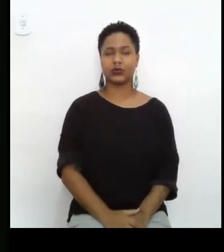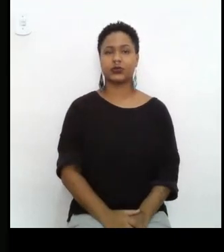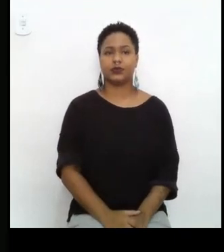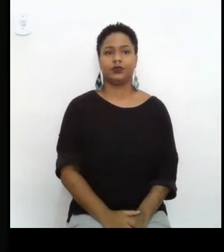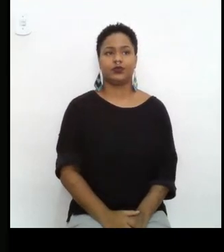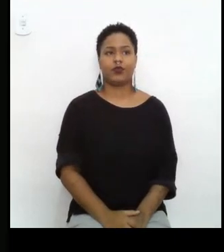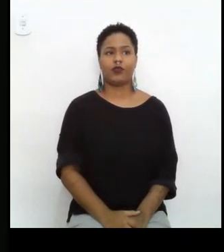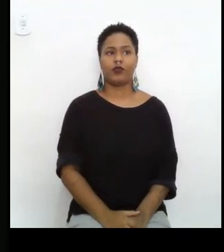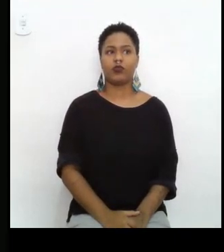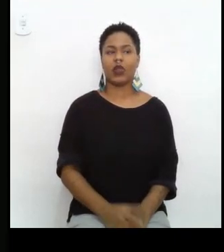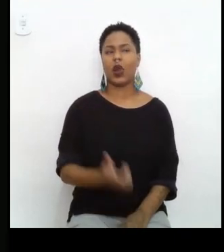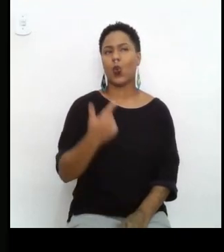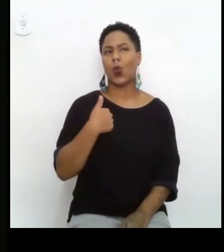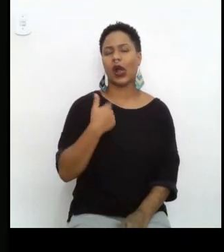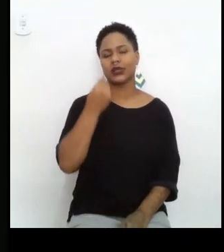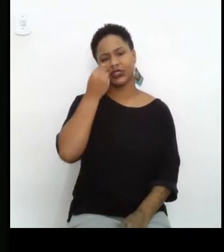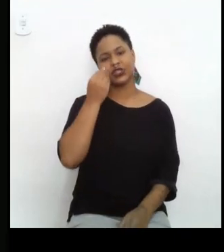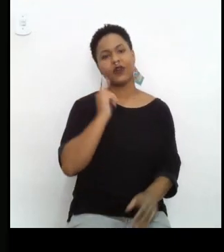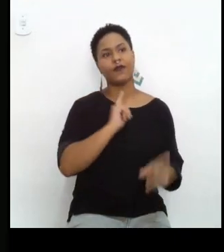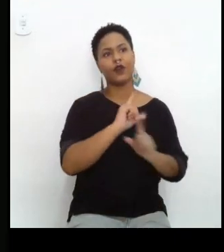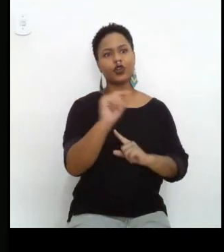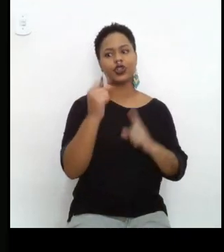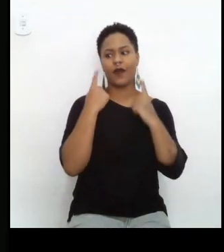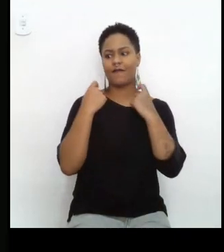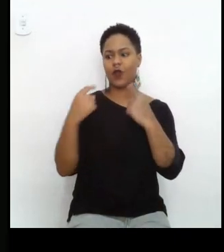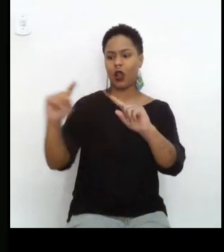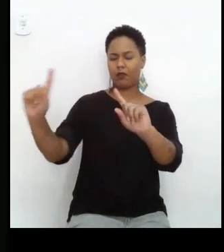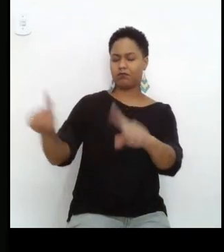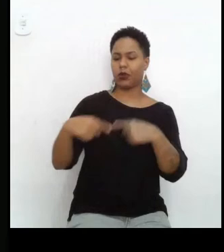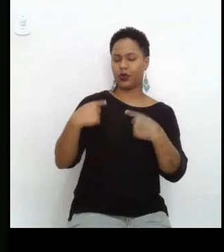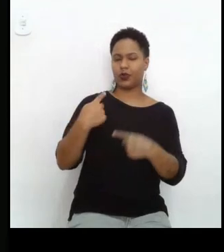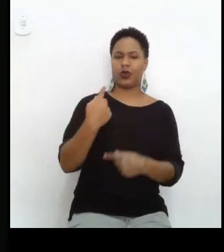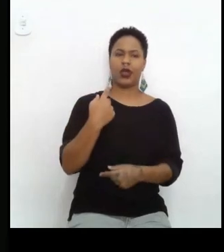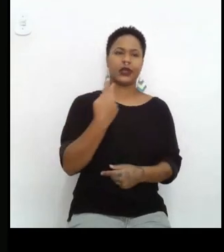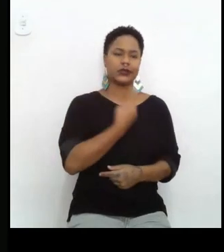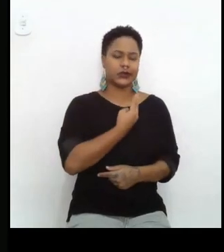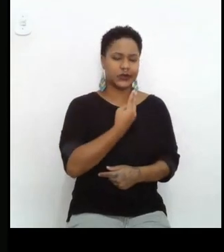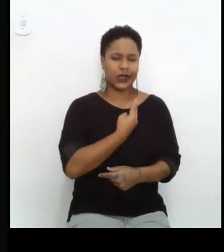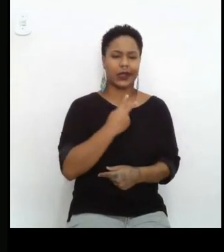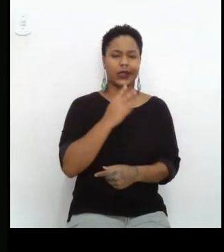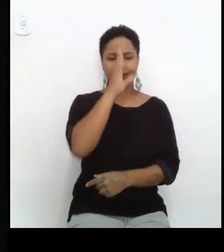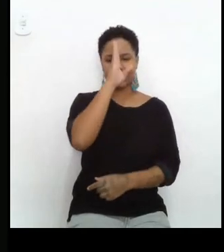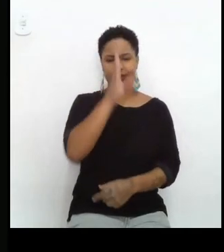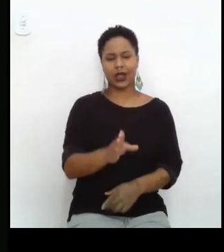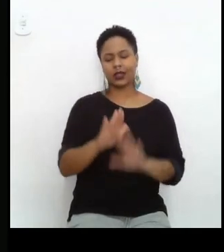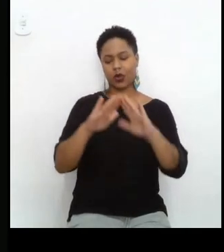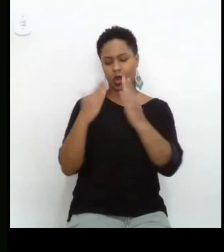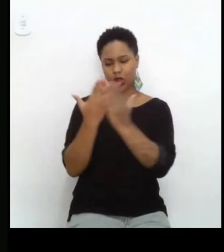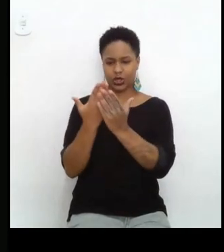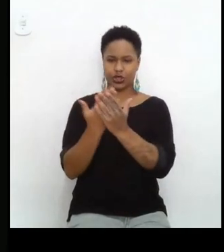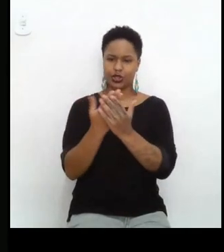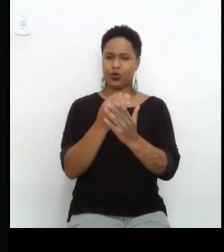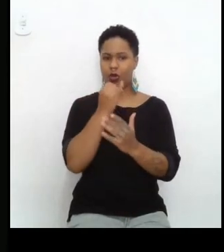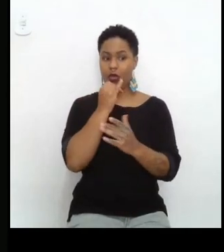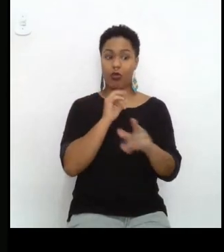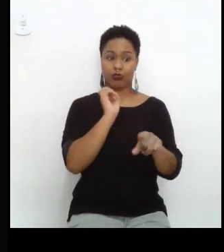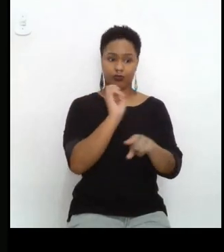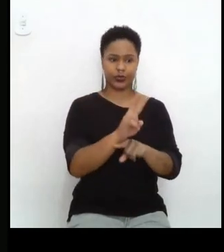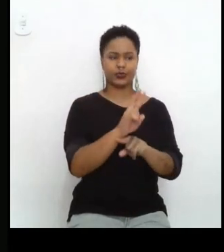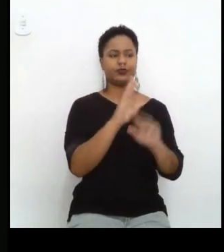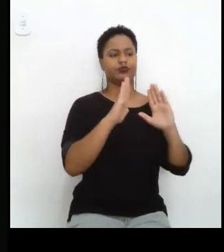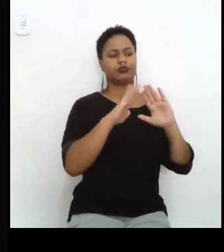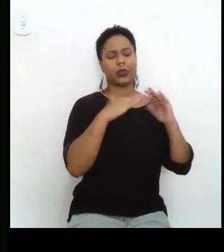e eu para fugir da violência cis-hetero na escola no Recreio Mas pode deixar acabado de me